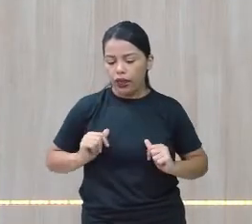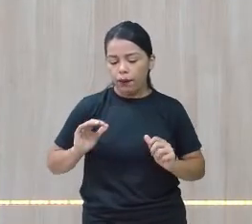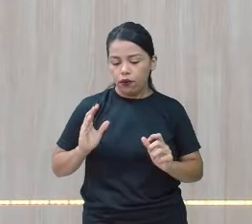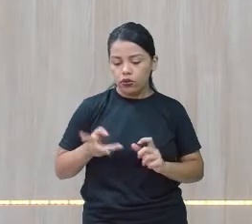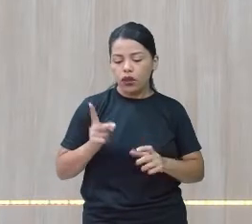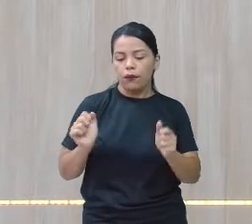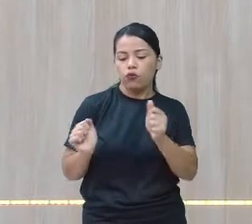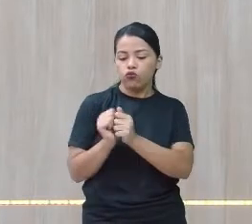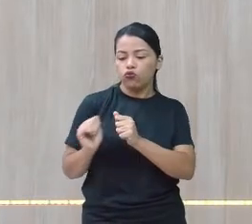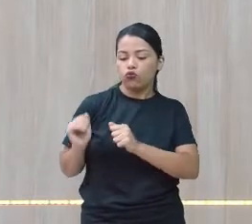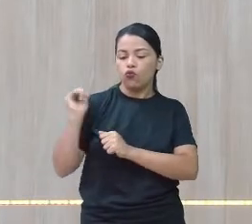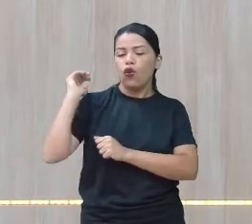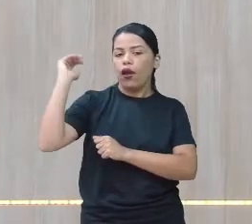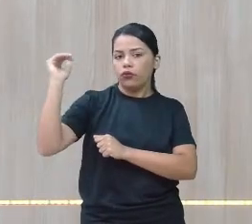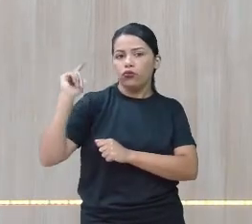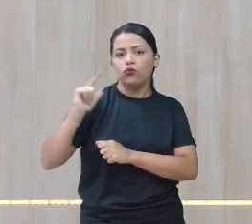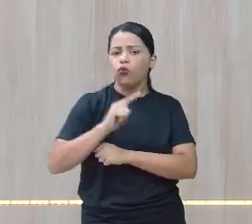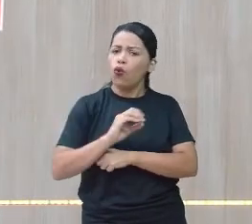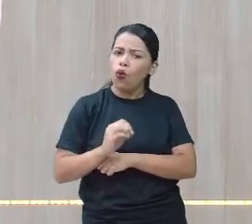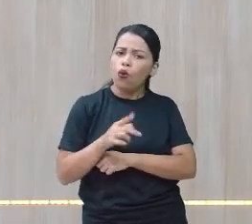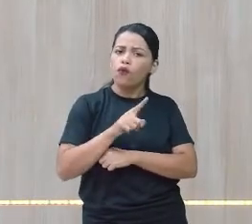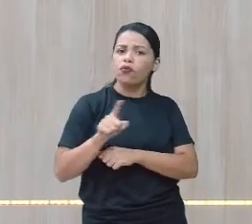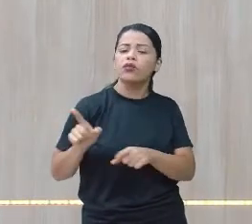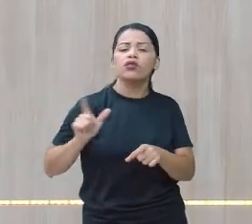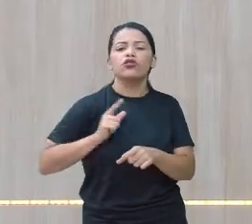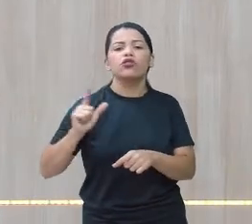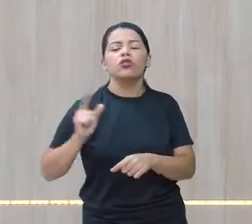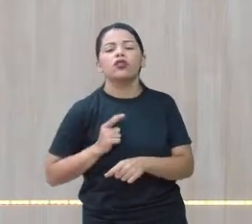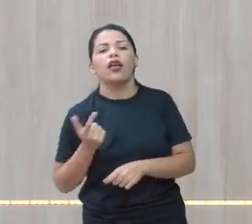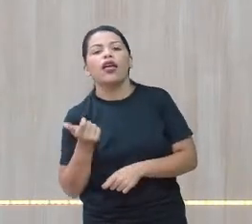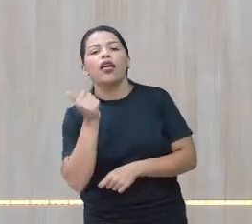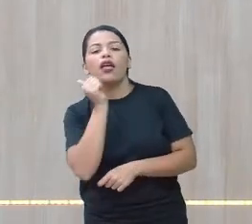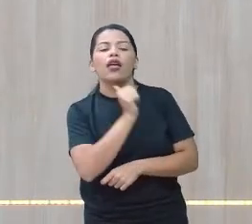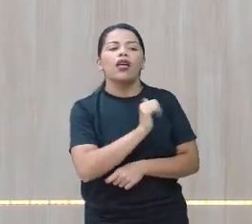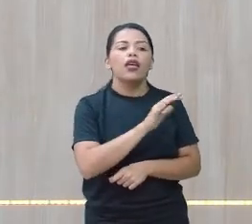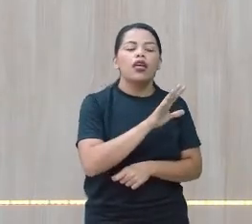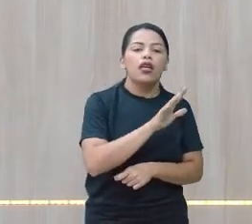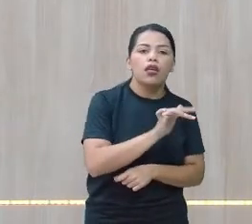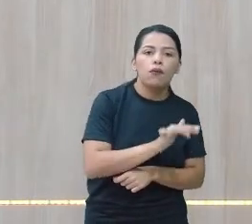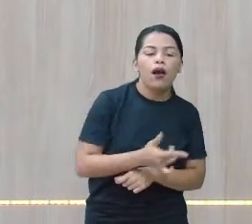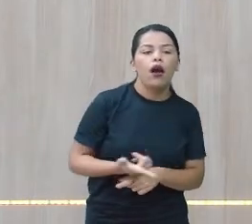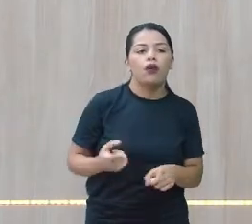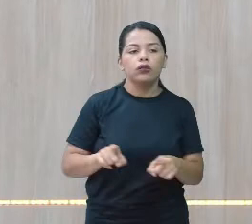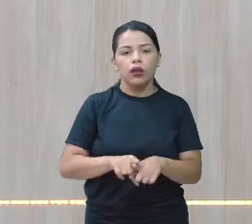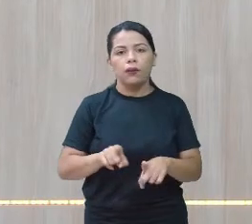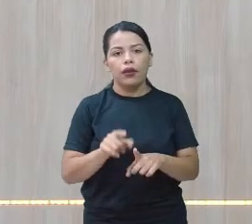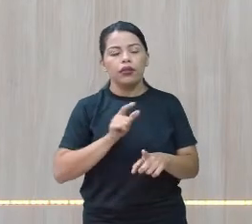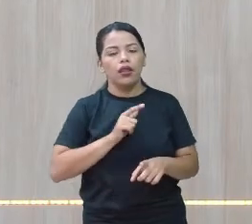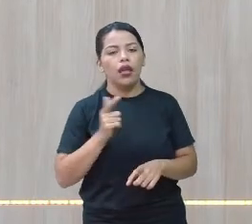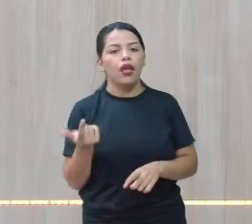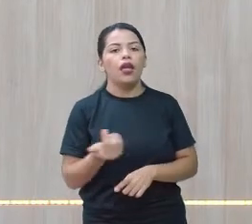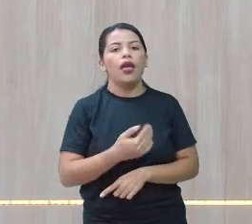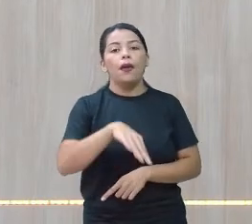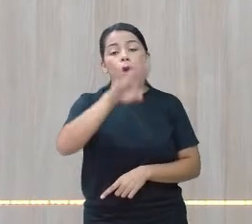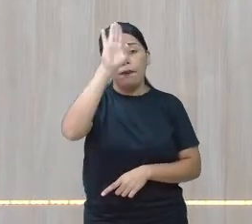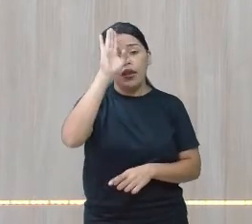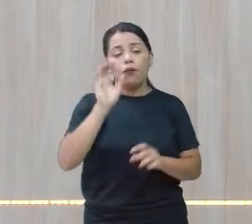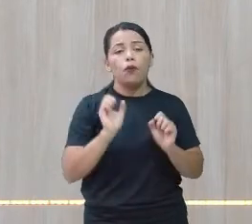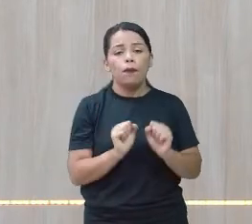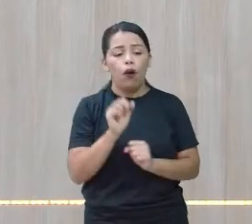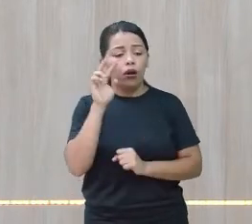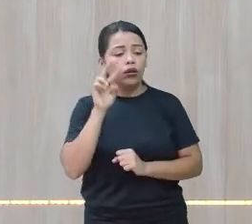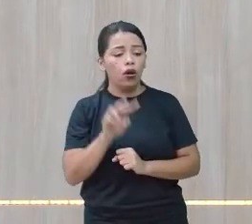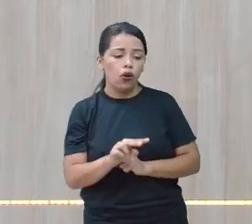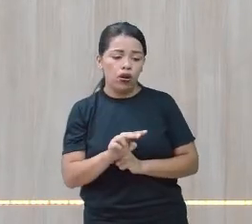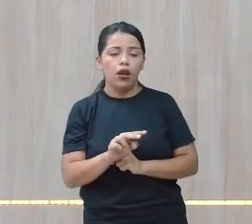de vocês, jovens, que têm irmãos, né, priminhos, que vocês também podem dar uma olhada, né? Para que eles não se machuquem, para que eles